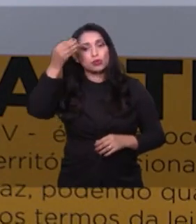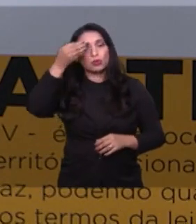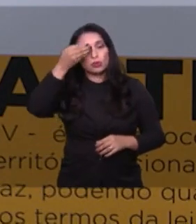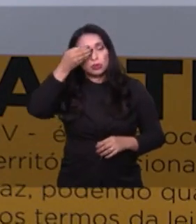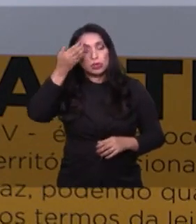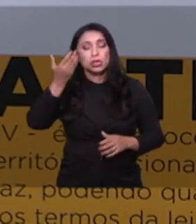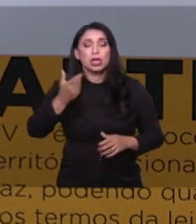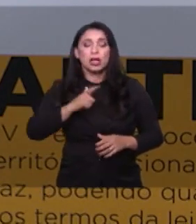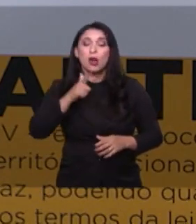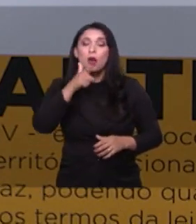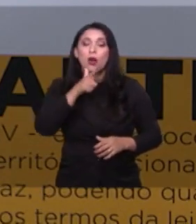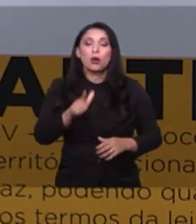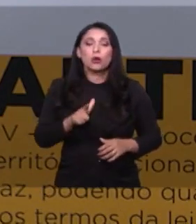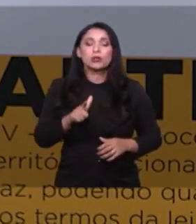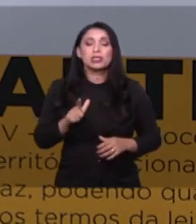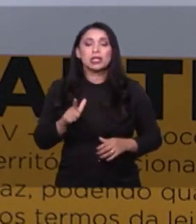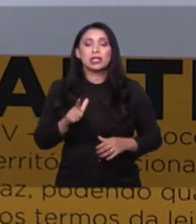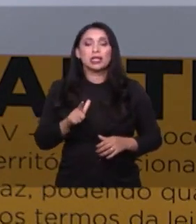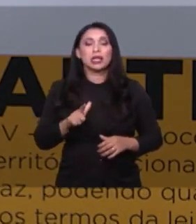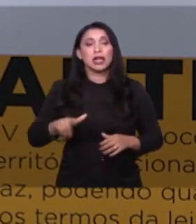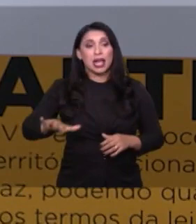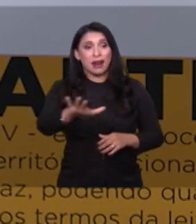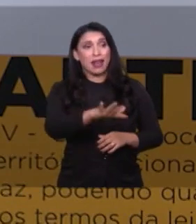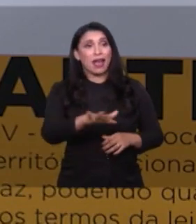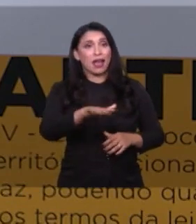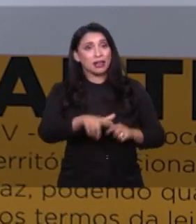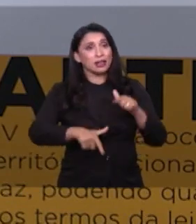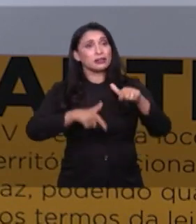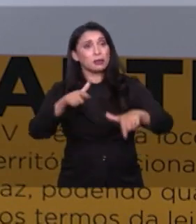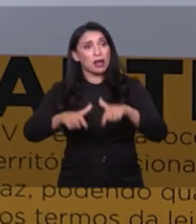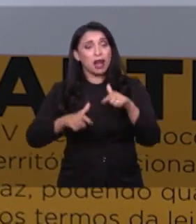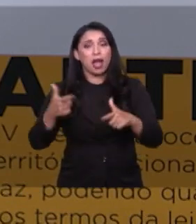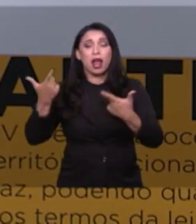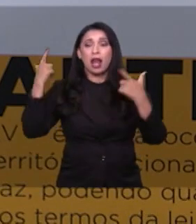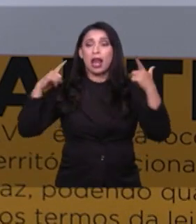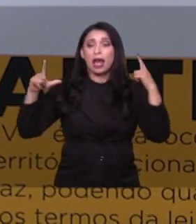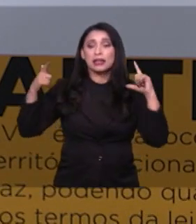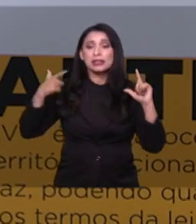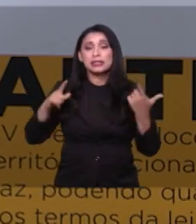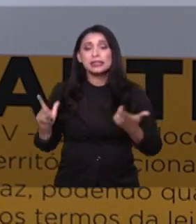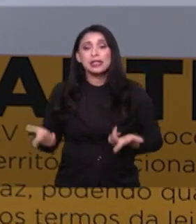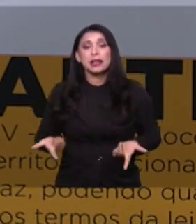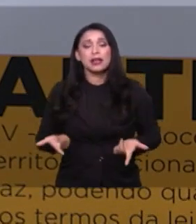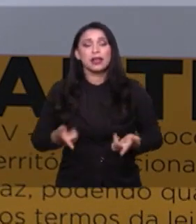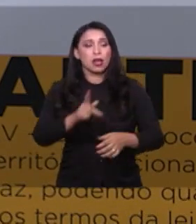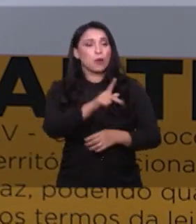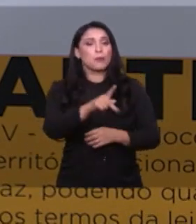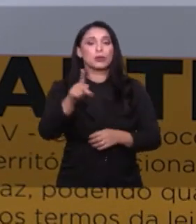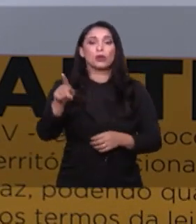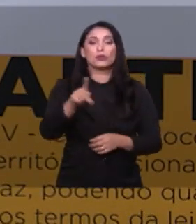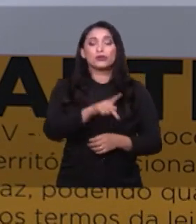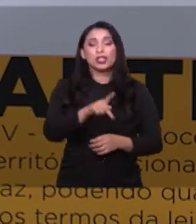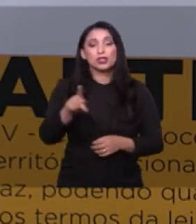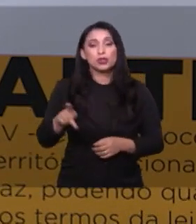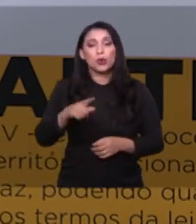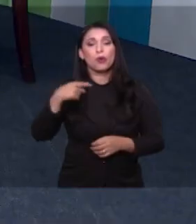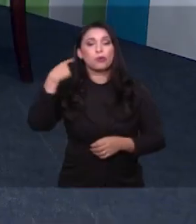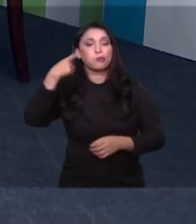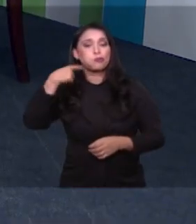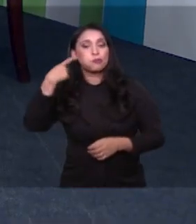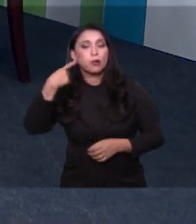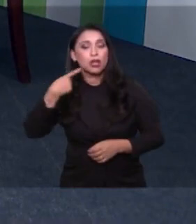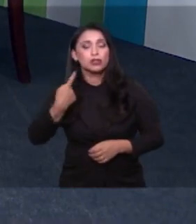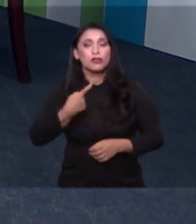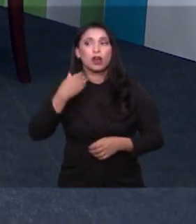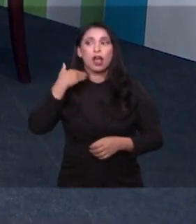conseguir atuar dentro da sua área, que seja lazer, que seja um professor, que seja um advogado, que